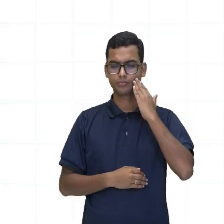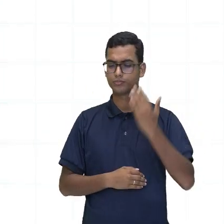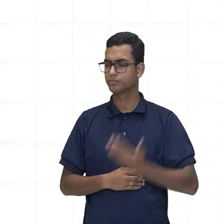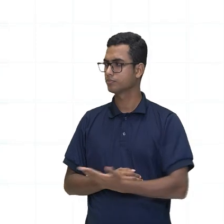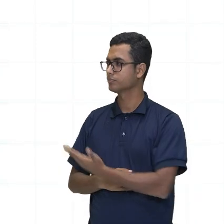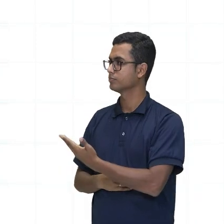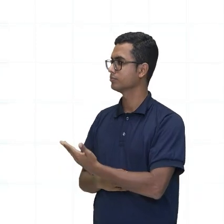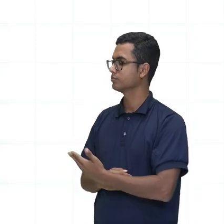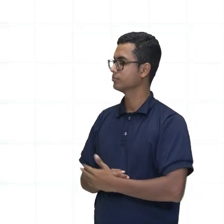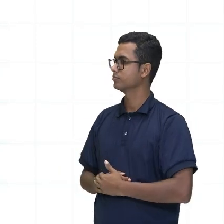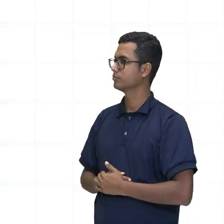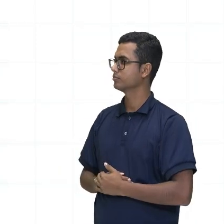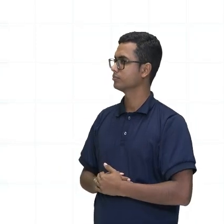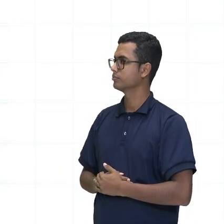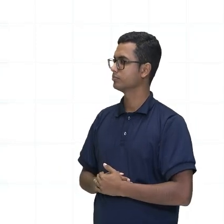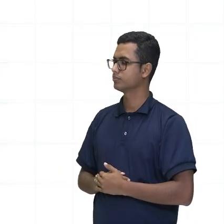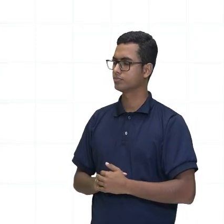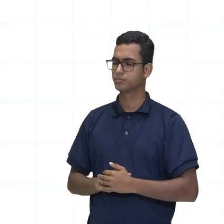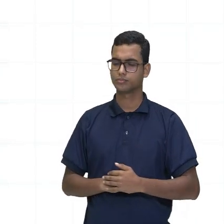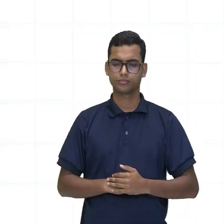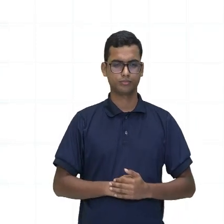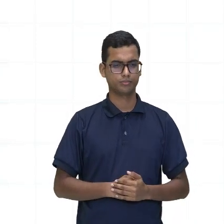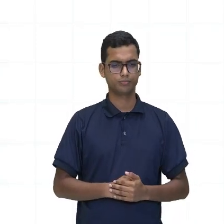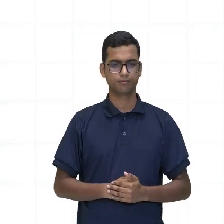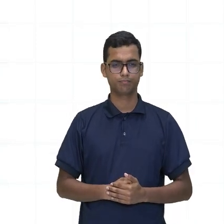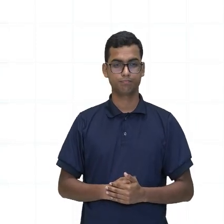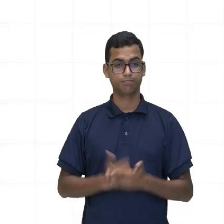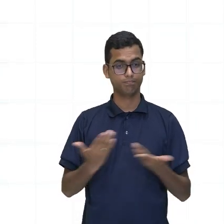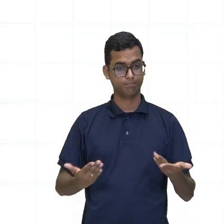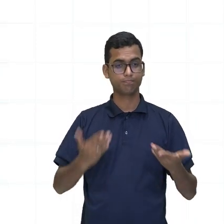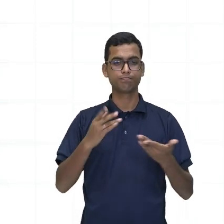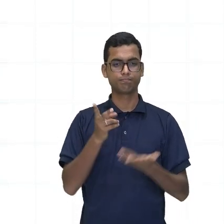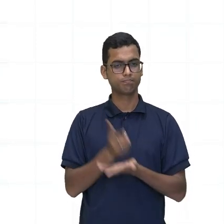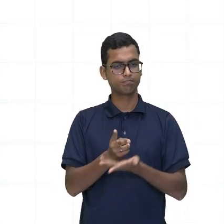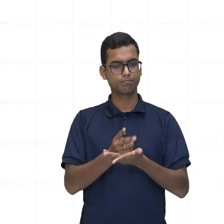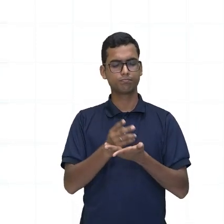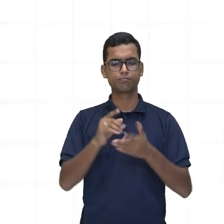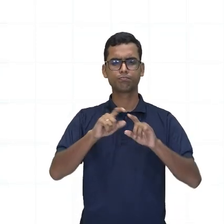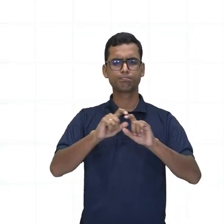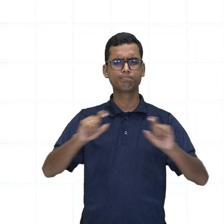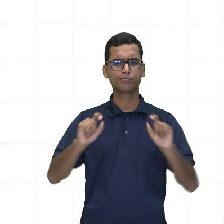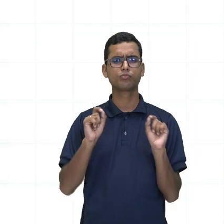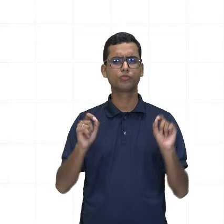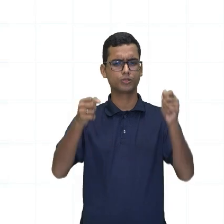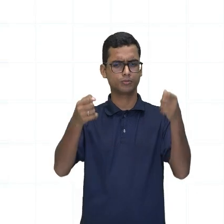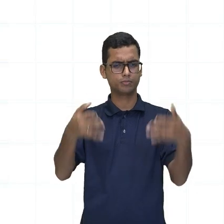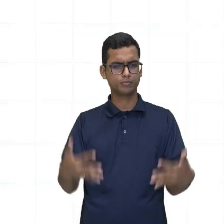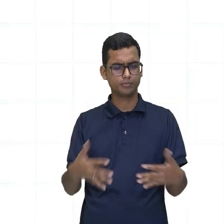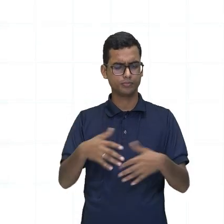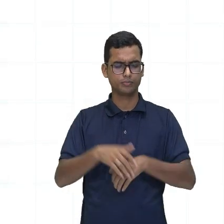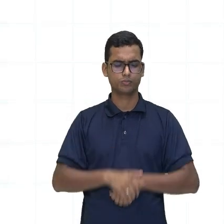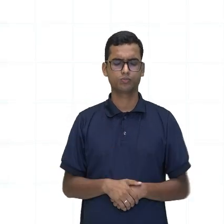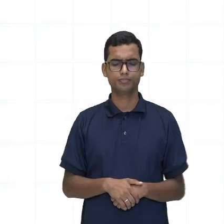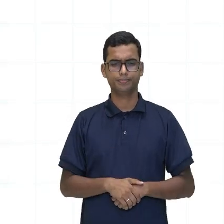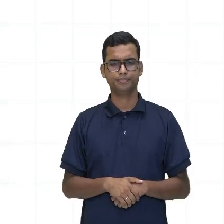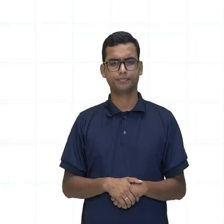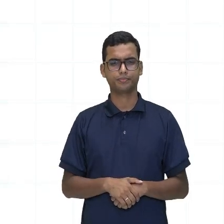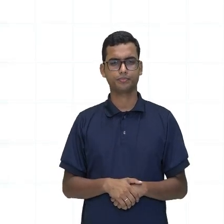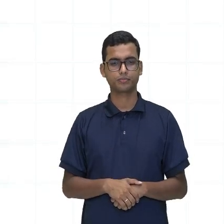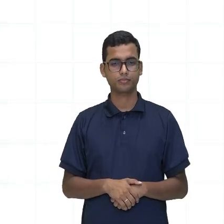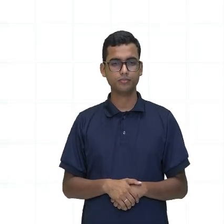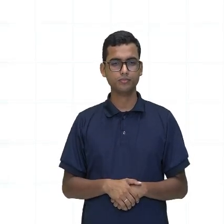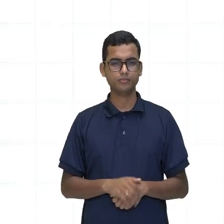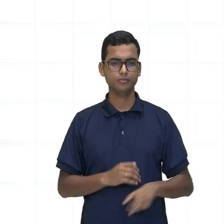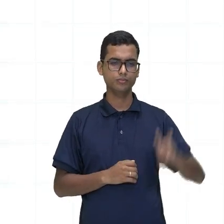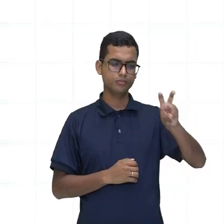interpersonal relationship skills. Aqui está dizendo, né, que, digamos que seria 50 horas